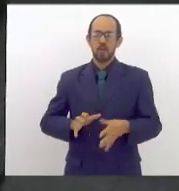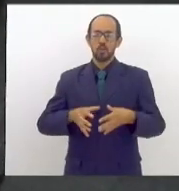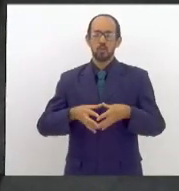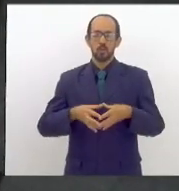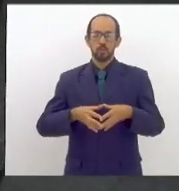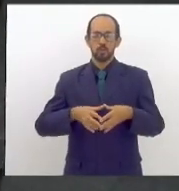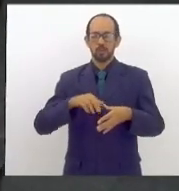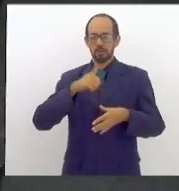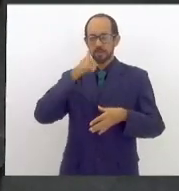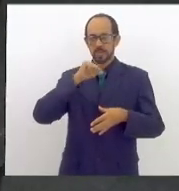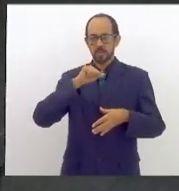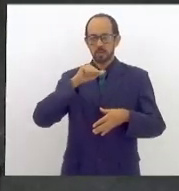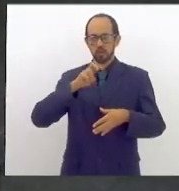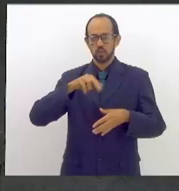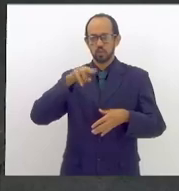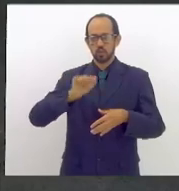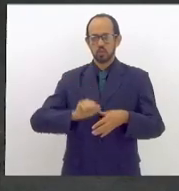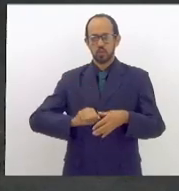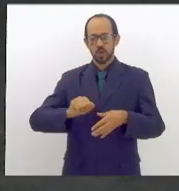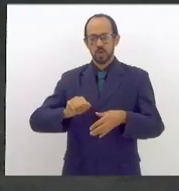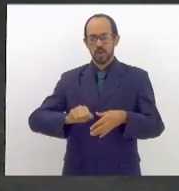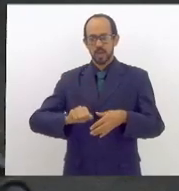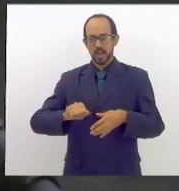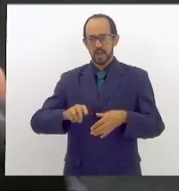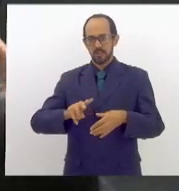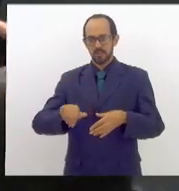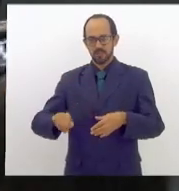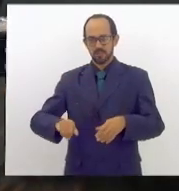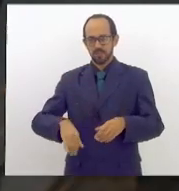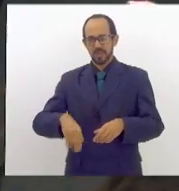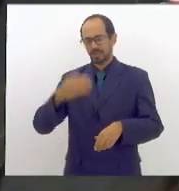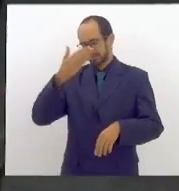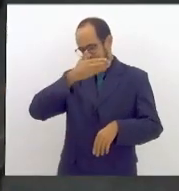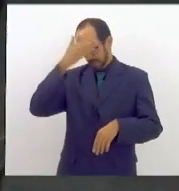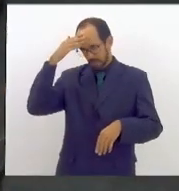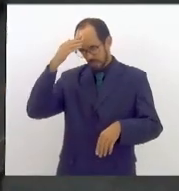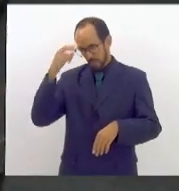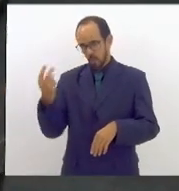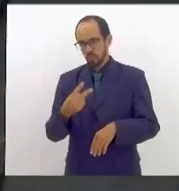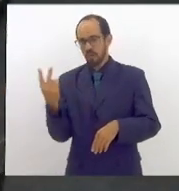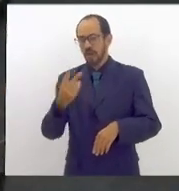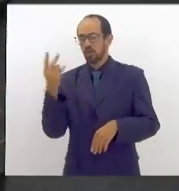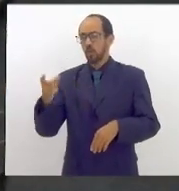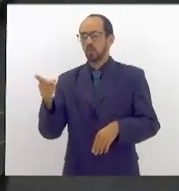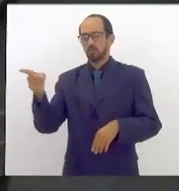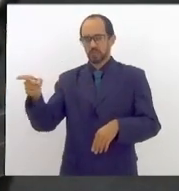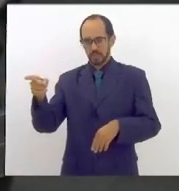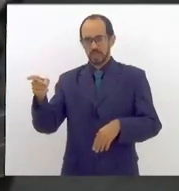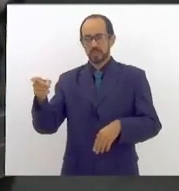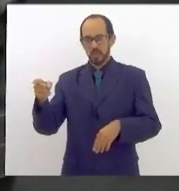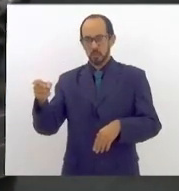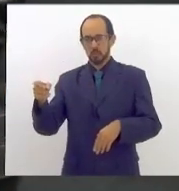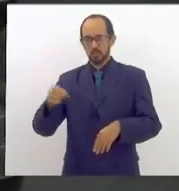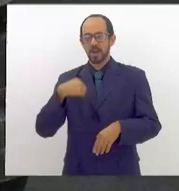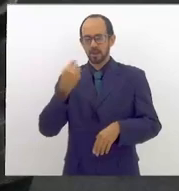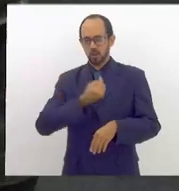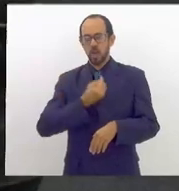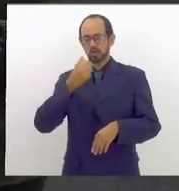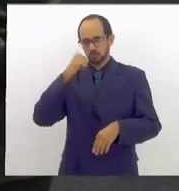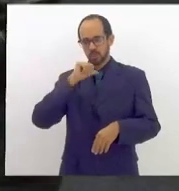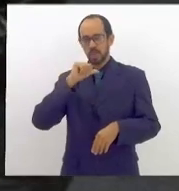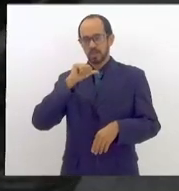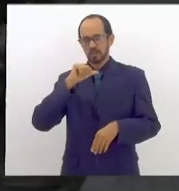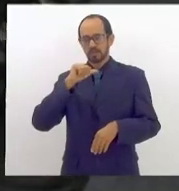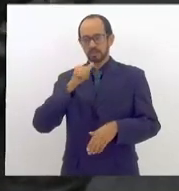mão deste legado lindo que você deixou que foi o valor que você deu a nós mulheres que